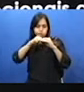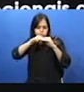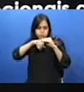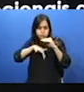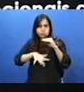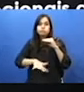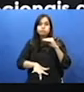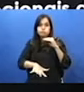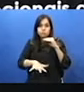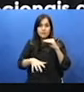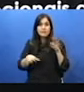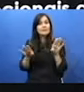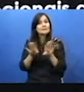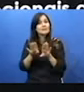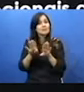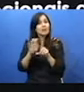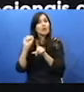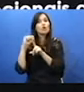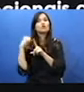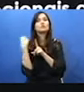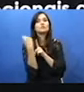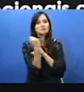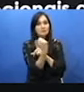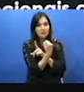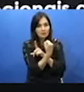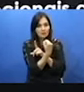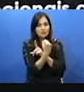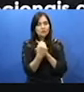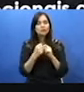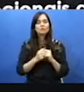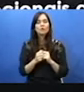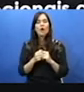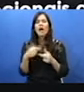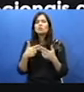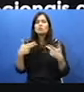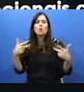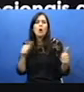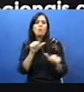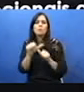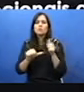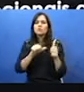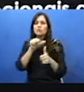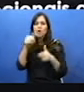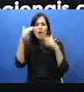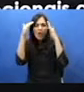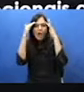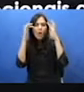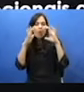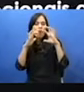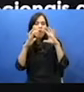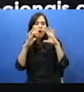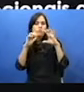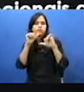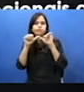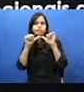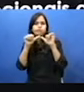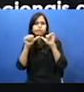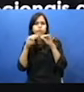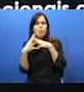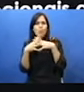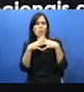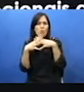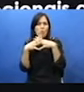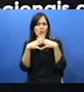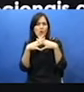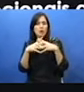Do ajustamento social também, né? Provocadas por modificações no nosso cérebro. Os principais problemas do universo